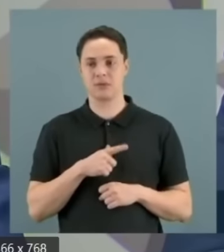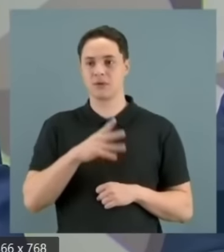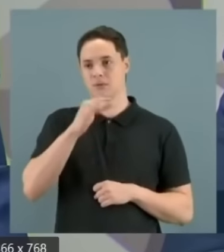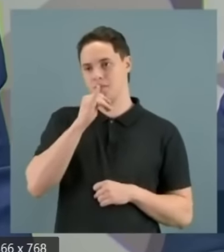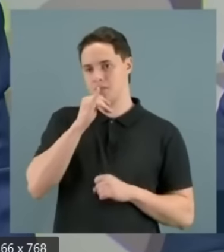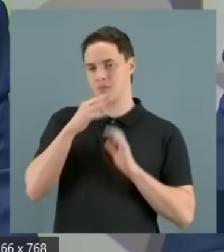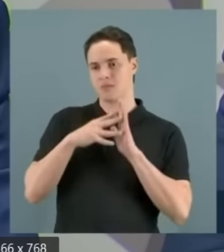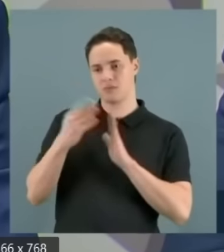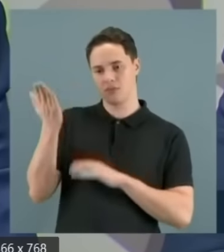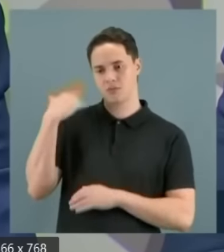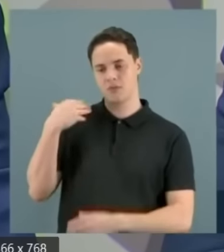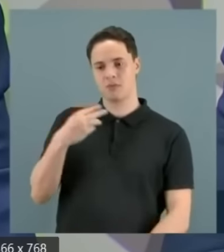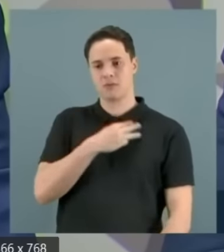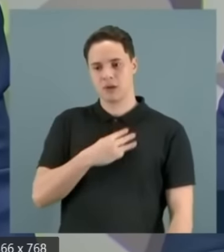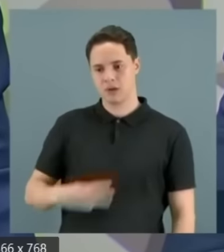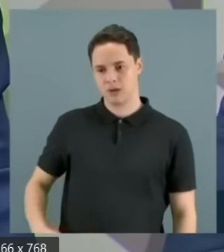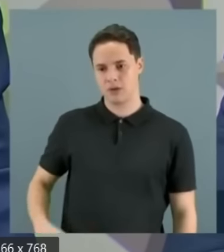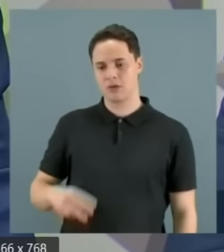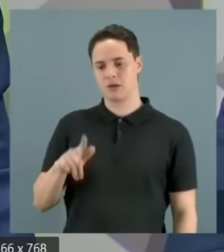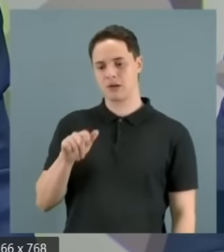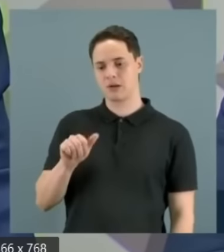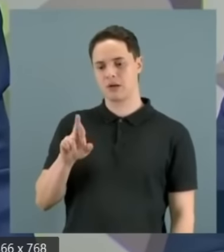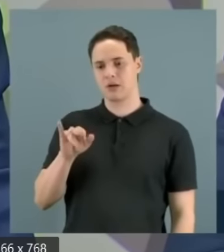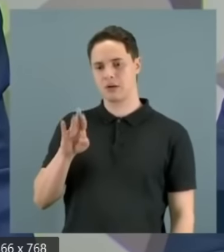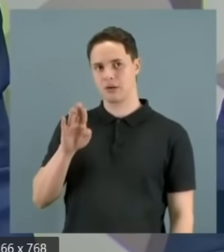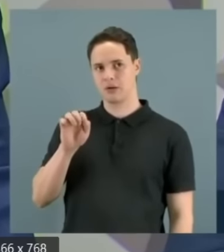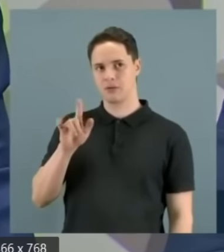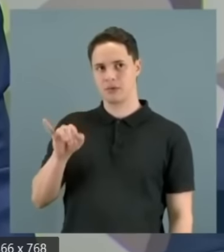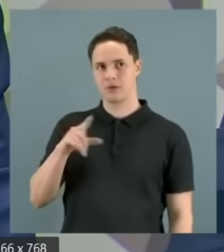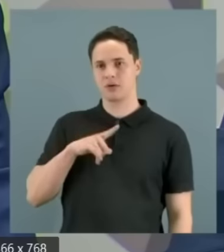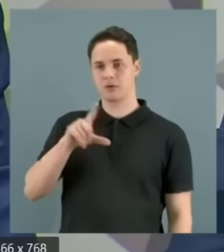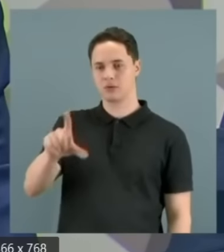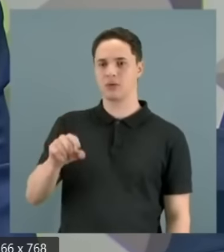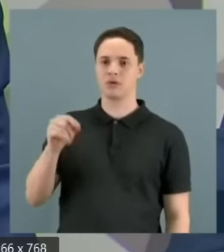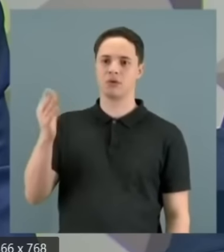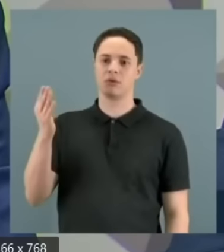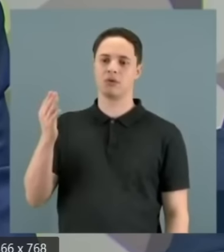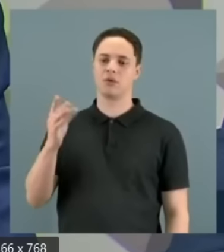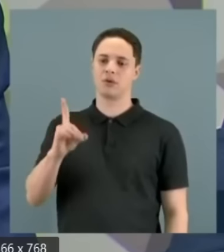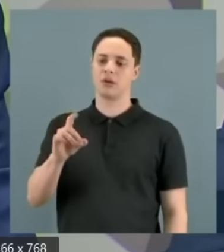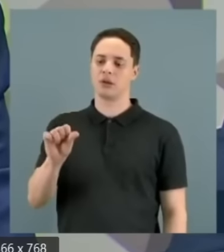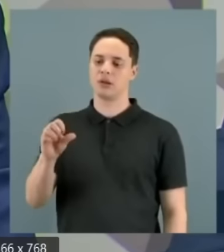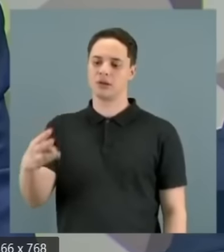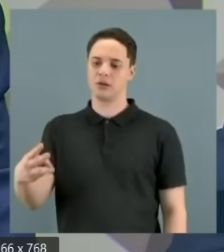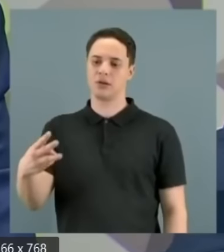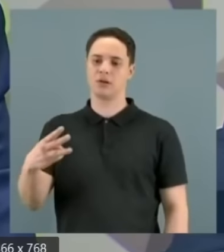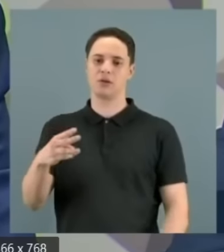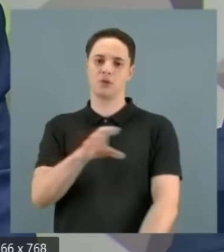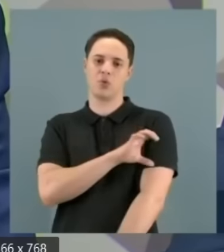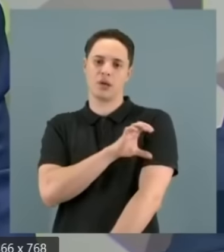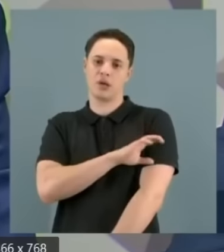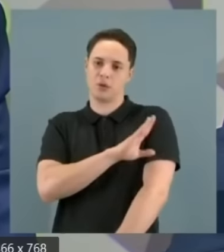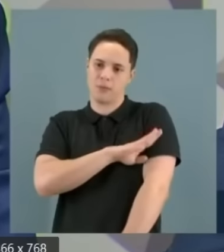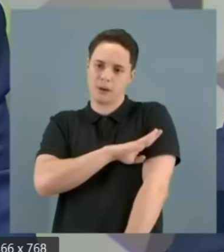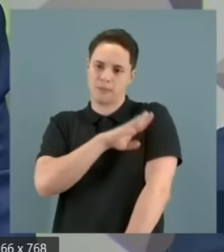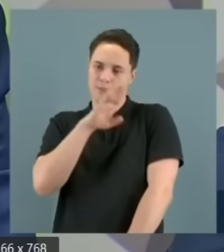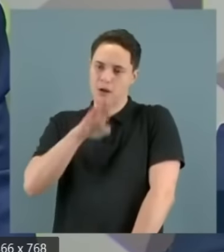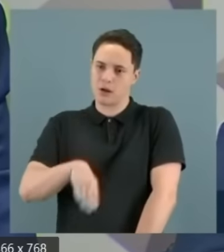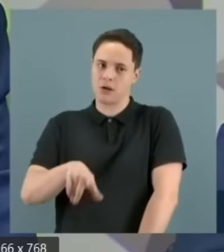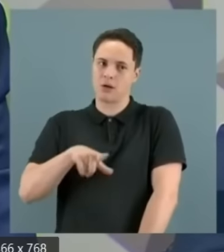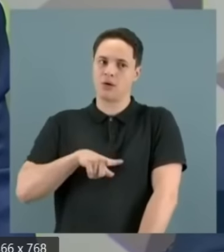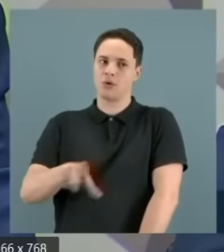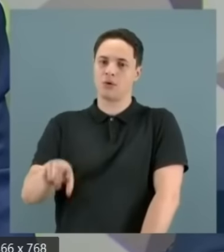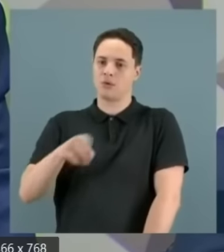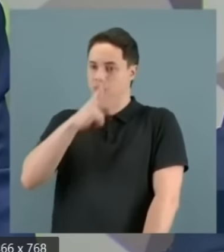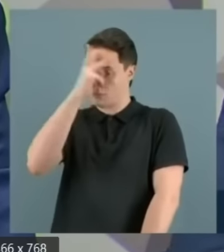na época do ministro Garibaldi, ele delegava, na época, o DS3 de coordenador para baixo, era nomeado, por exemplo,